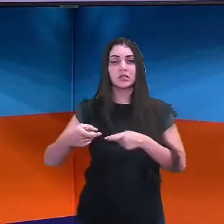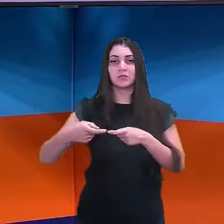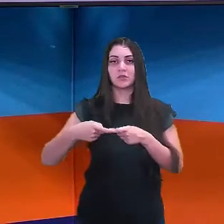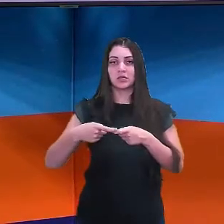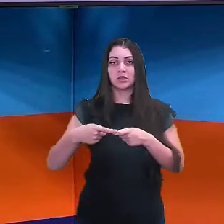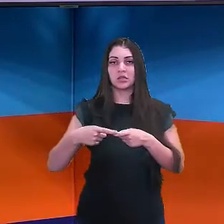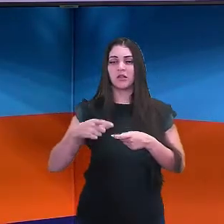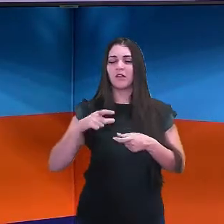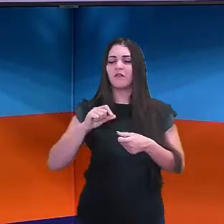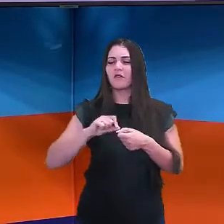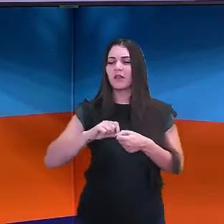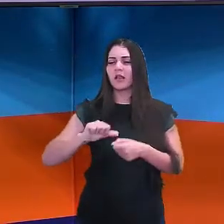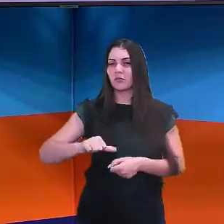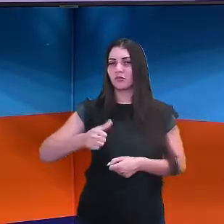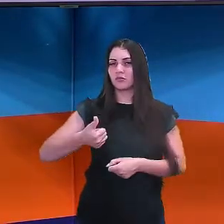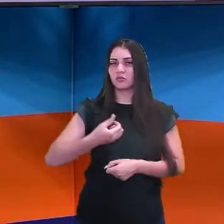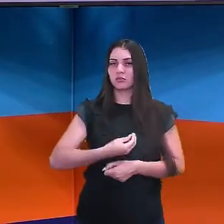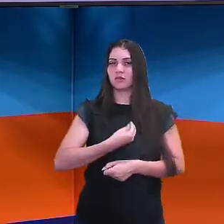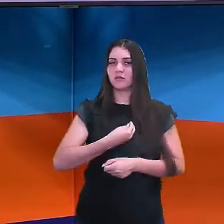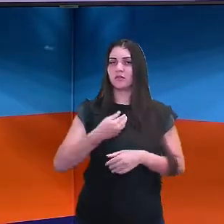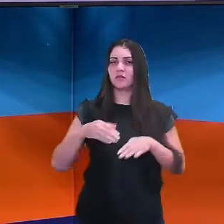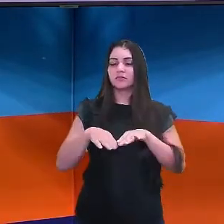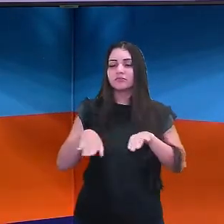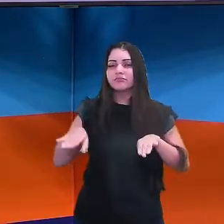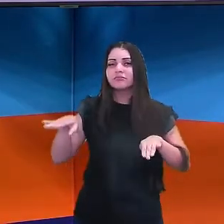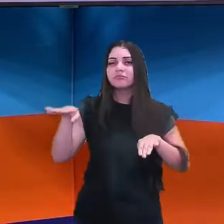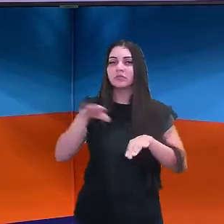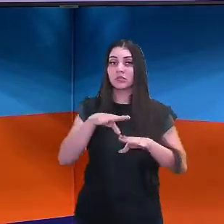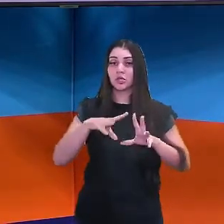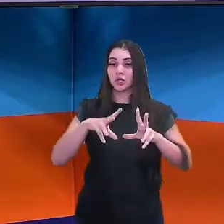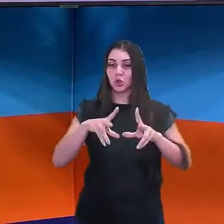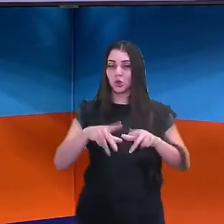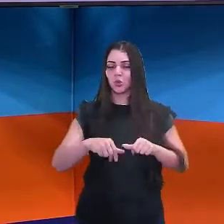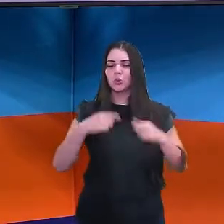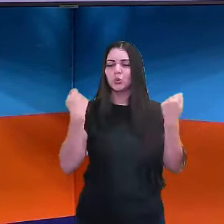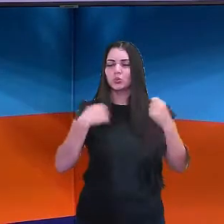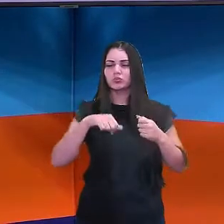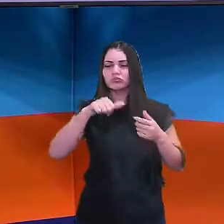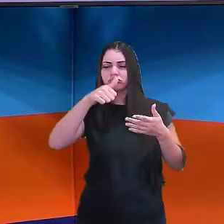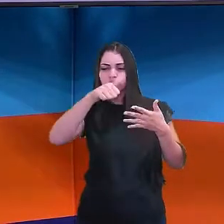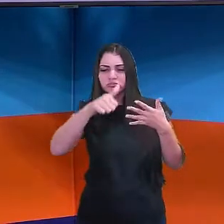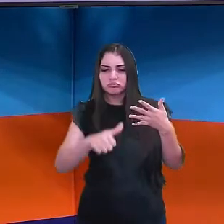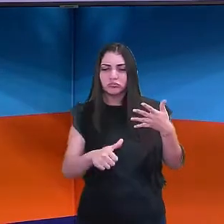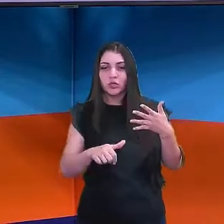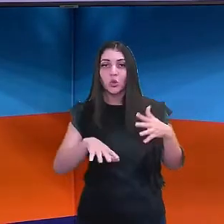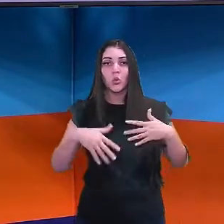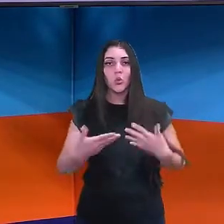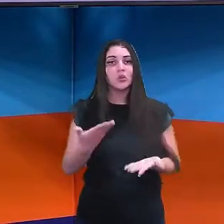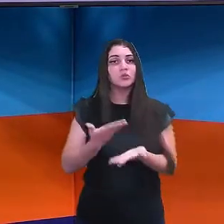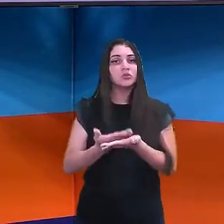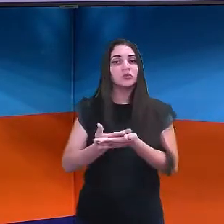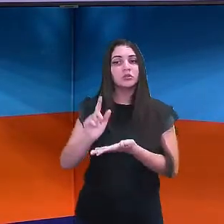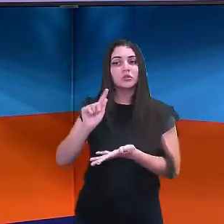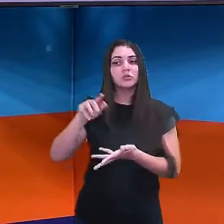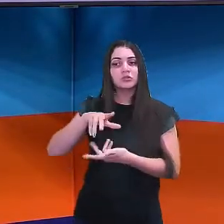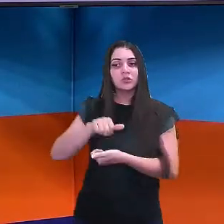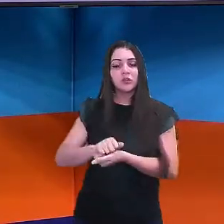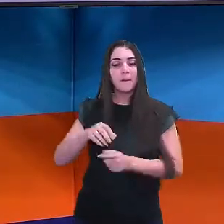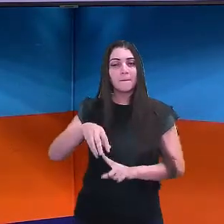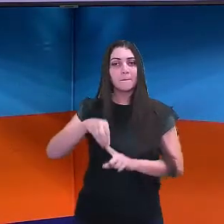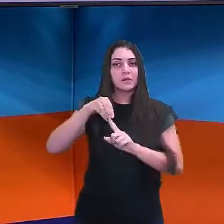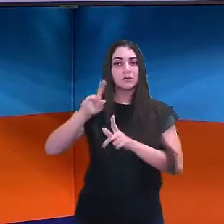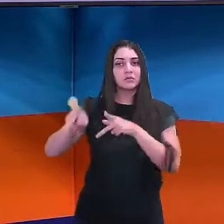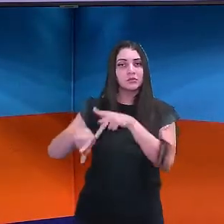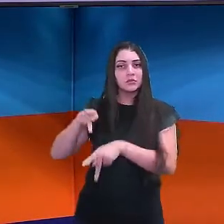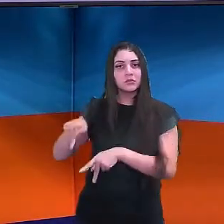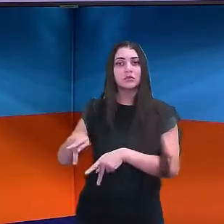a minha qualidade de vida cresça? Então, tudo isso deve ser avaliado. Quando a gente estuda a geografia, principalmente a população, a gente tem que ter